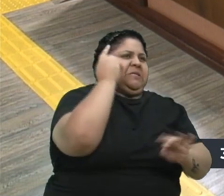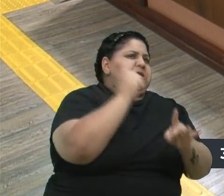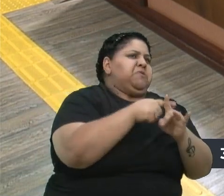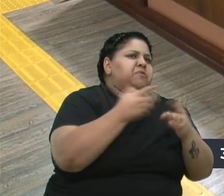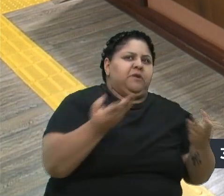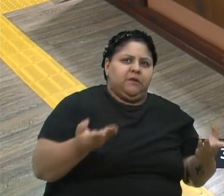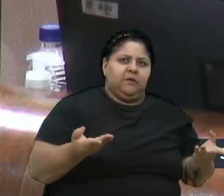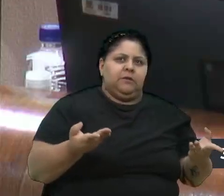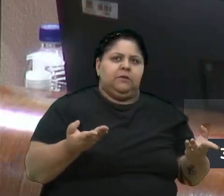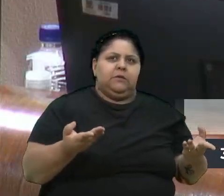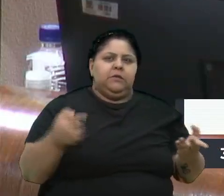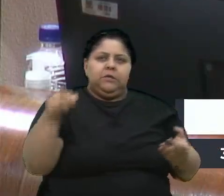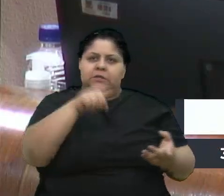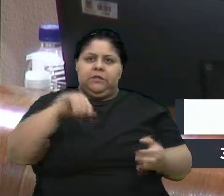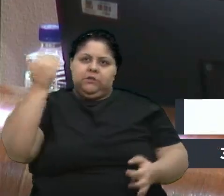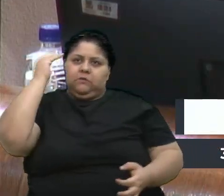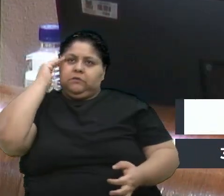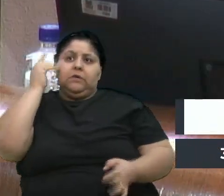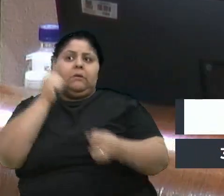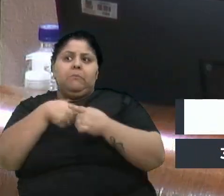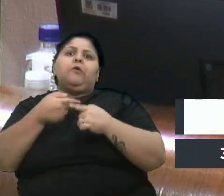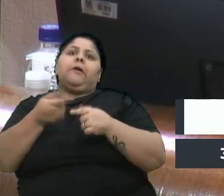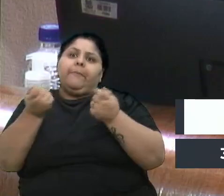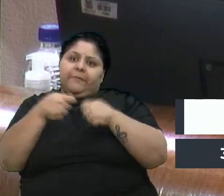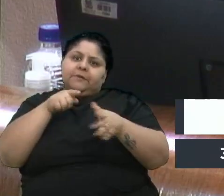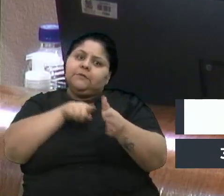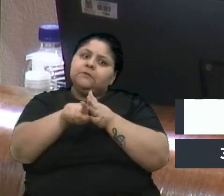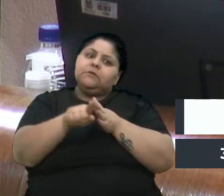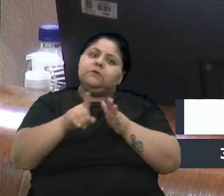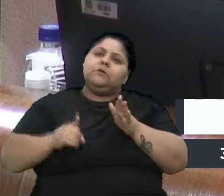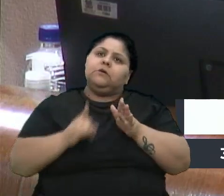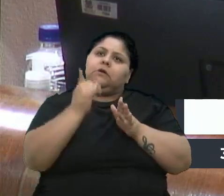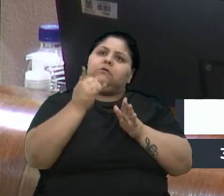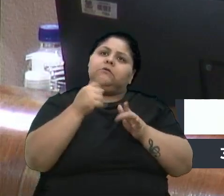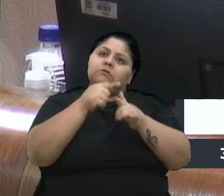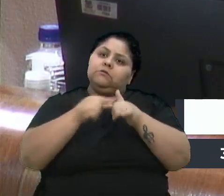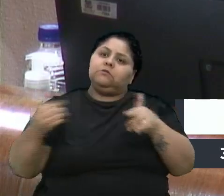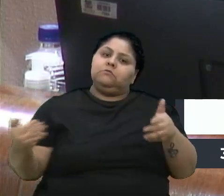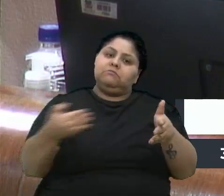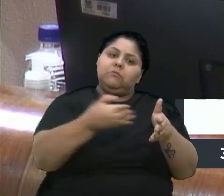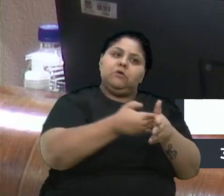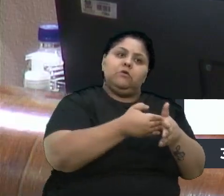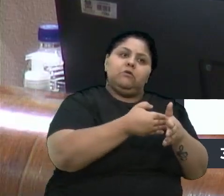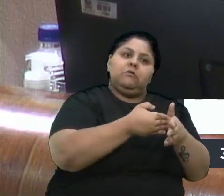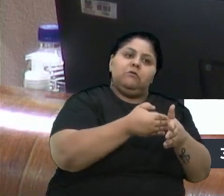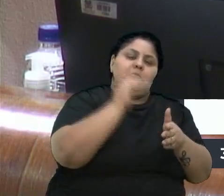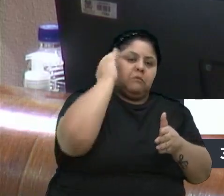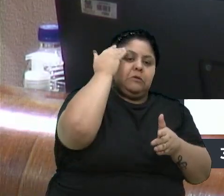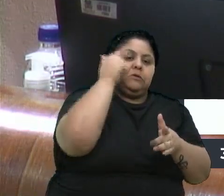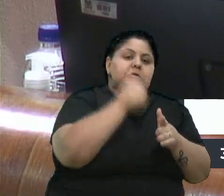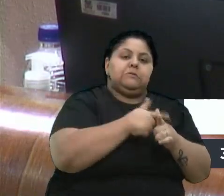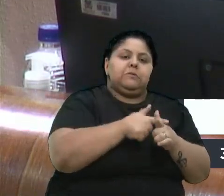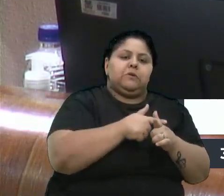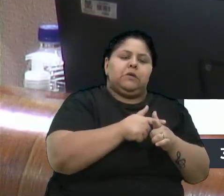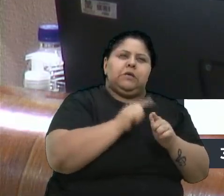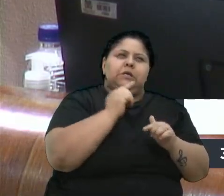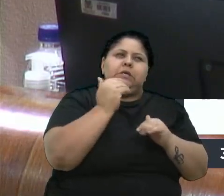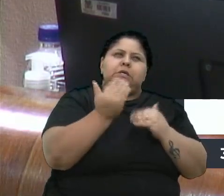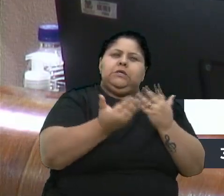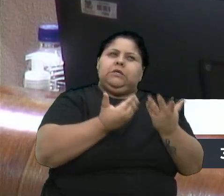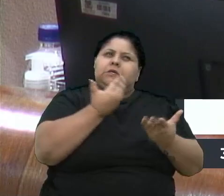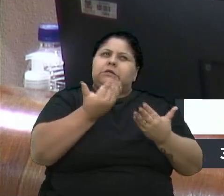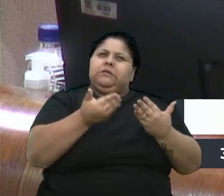tem que perguntar, né? Acho efetivamente isso. A última vez que o senhor veio com não sei o porquê, era uma situação em que o prefeito tirou o